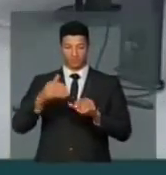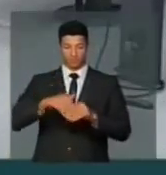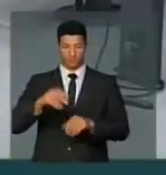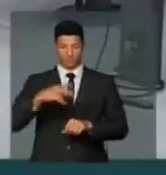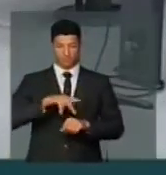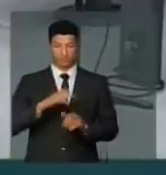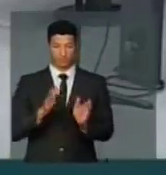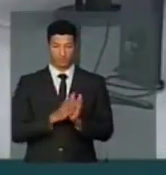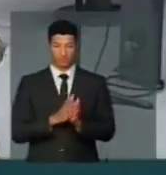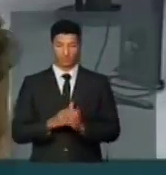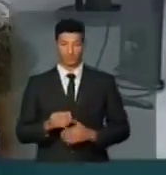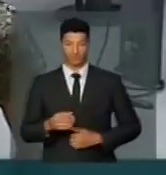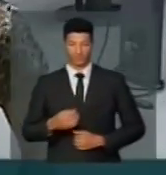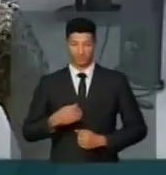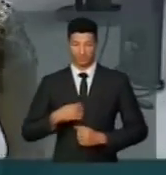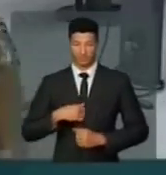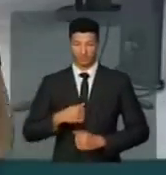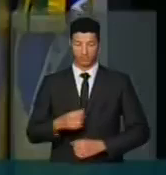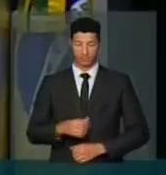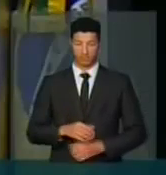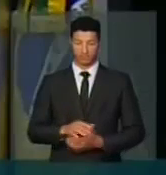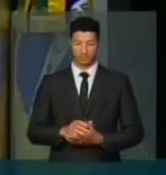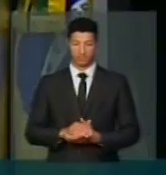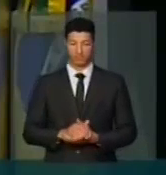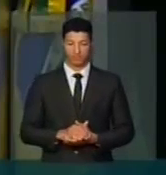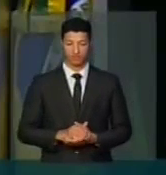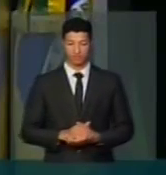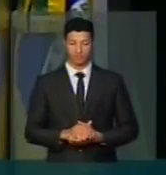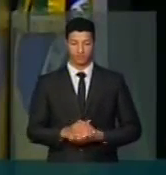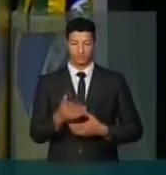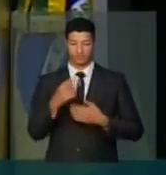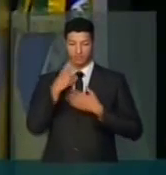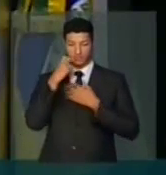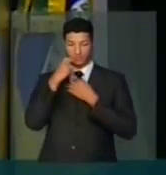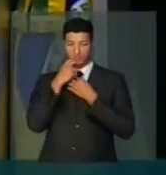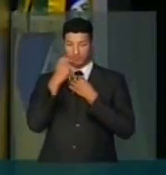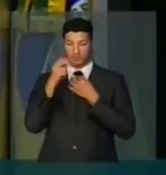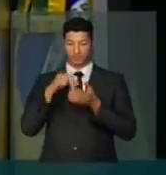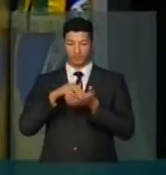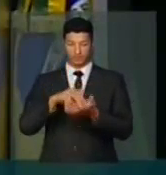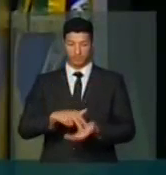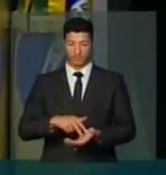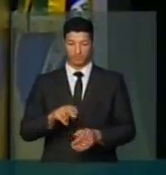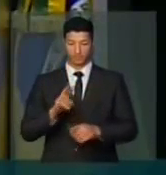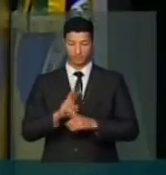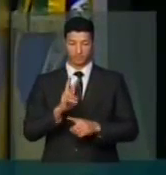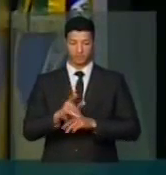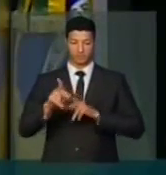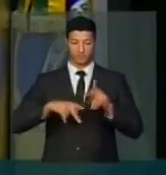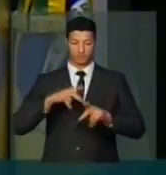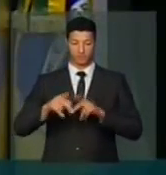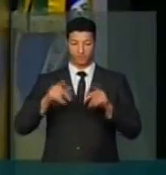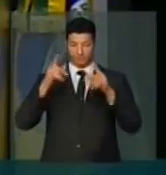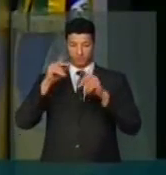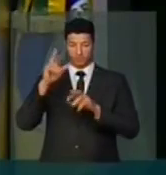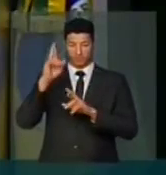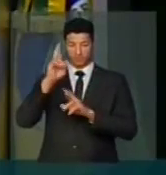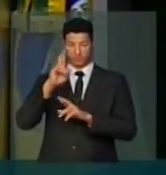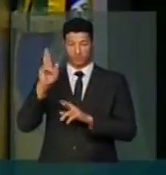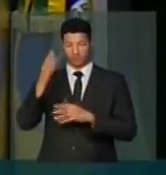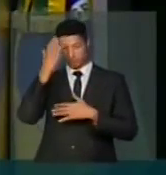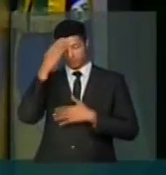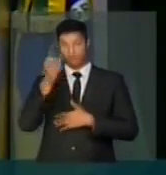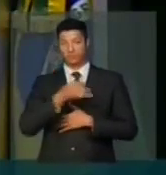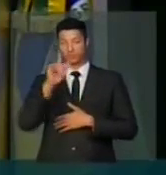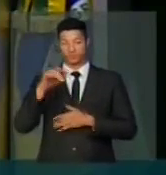país. Parabéns. Muito obrigado, deputada Sherida. Vossa Excelência que é uma voz feminina firme em defesa do povo de Roraima, do povo brasileiro, e sabe o